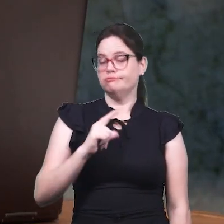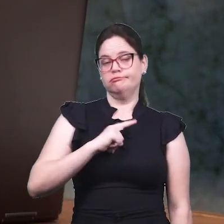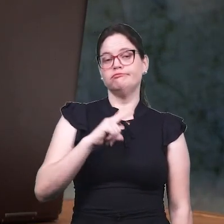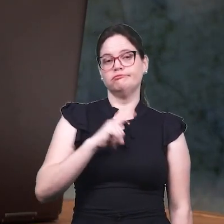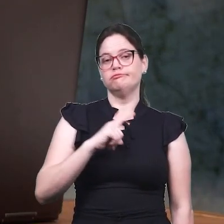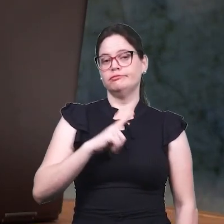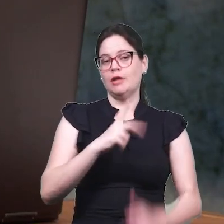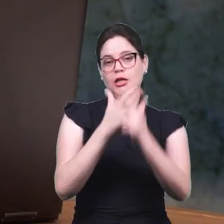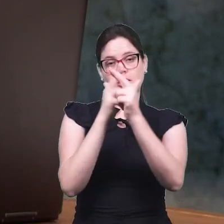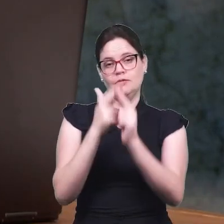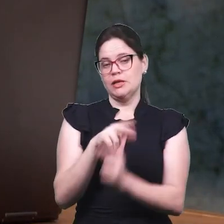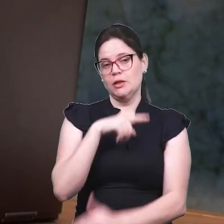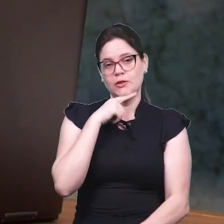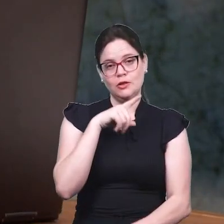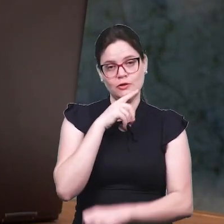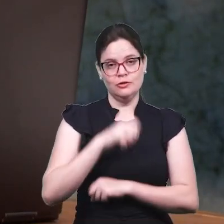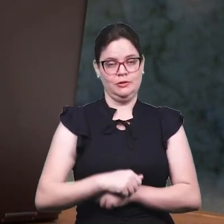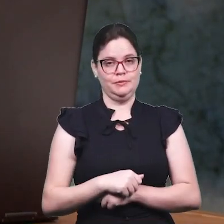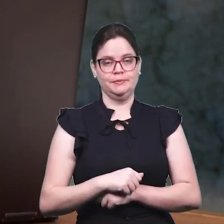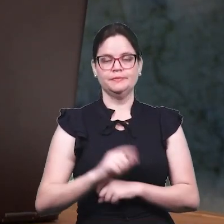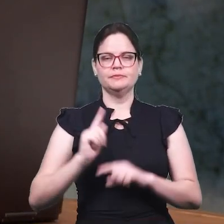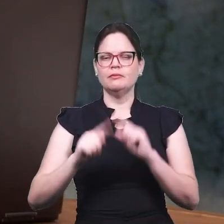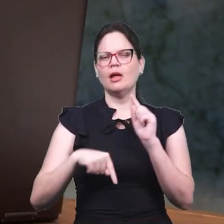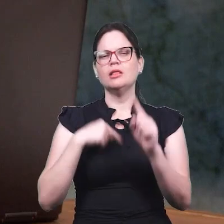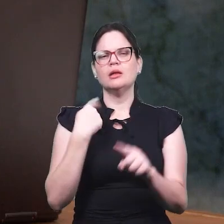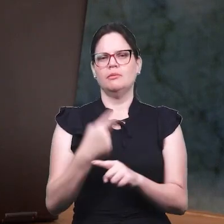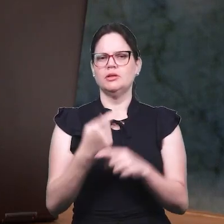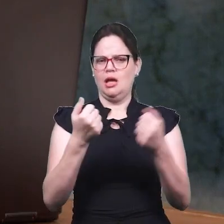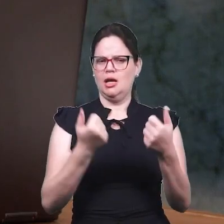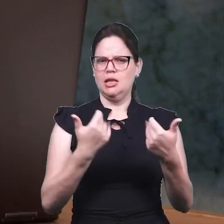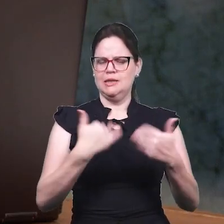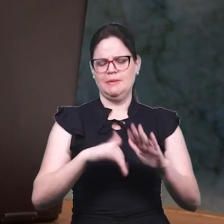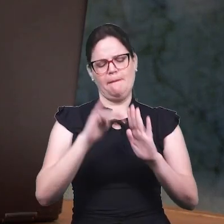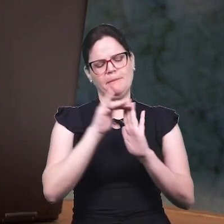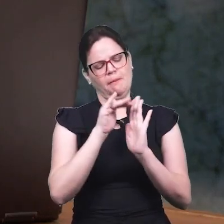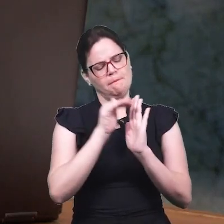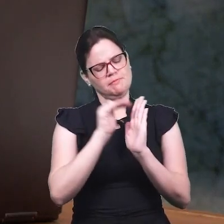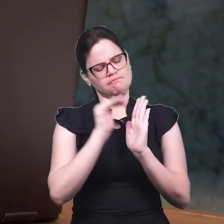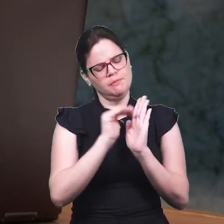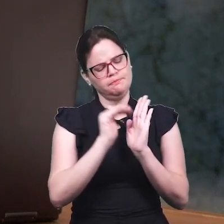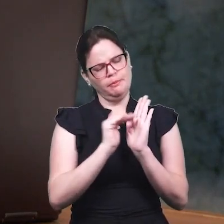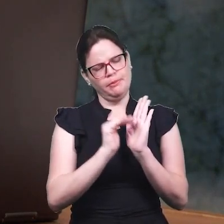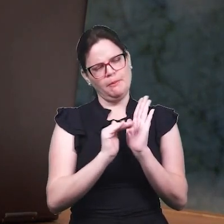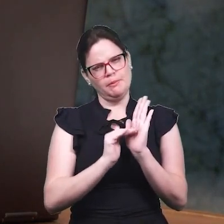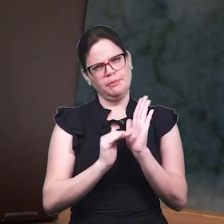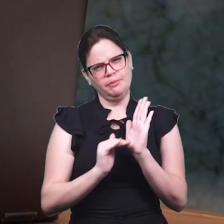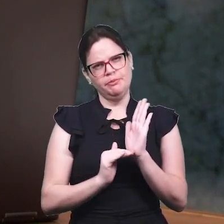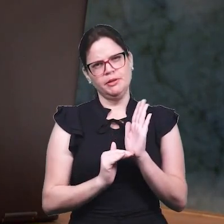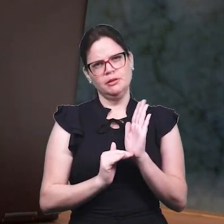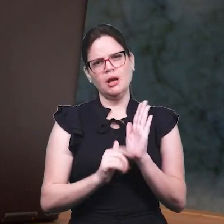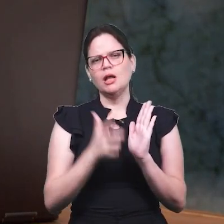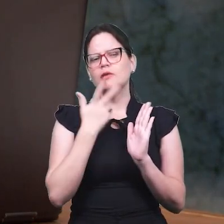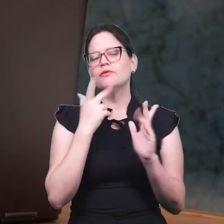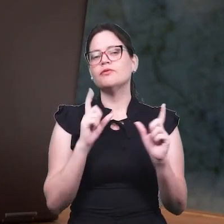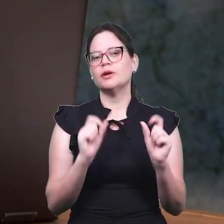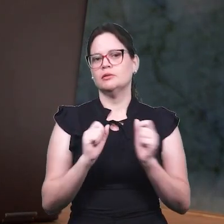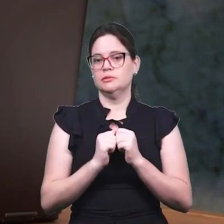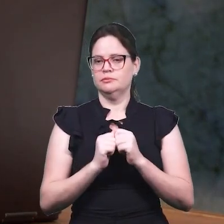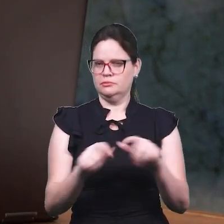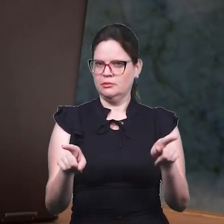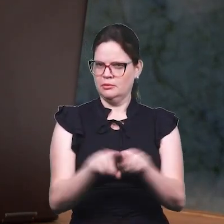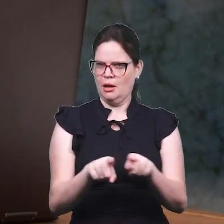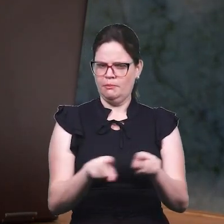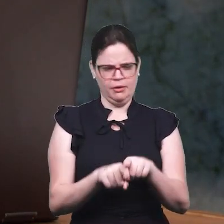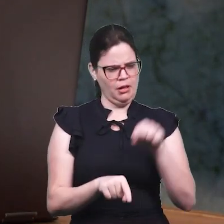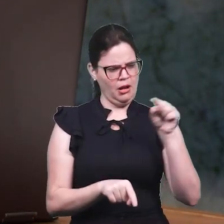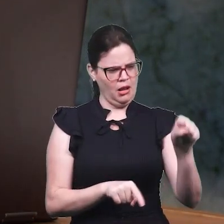Deus. E depois que ele diz estas coisas, ele fala que também